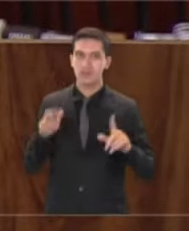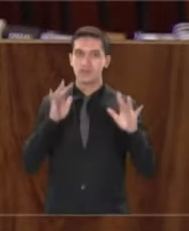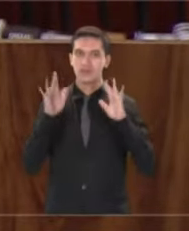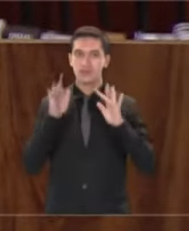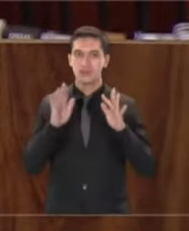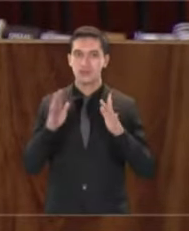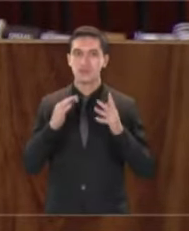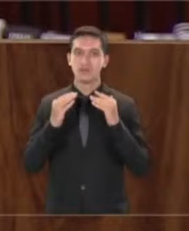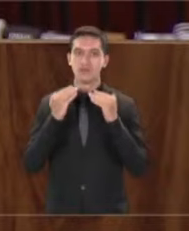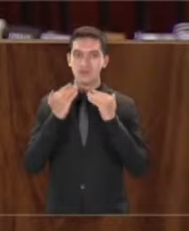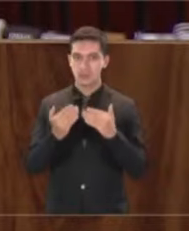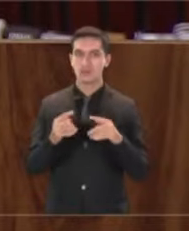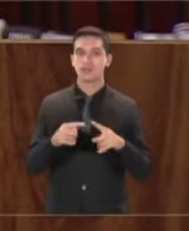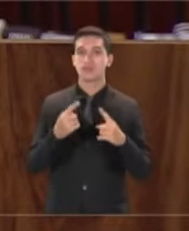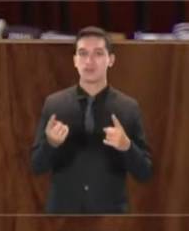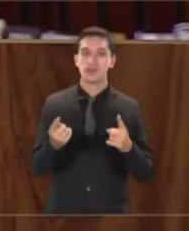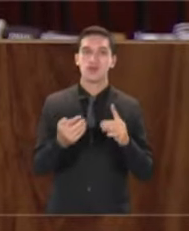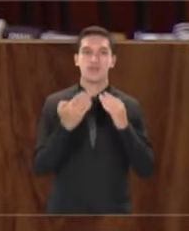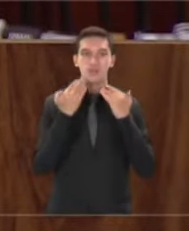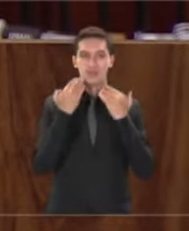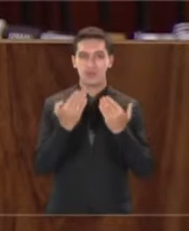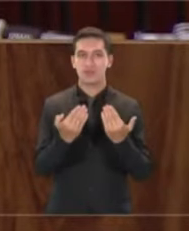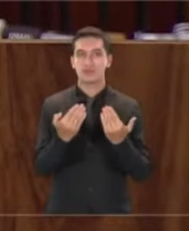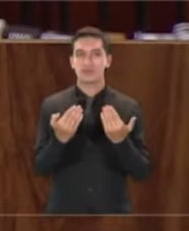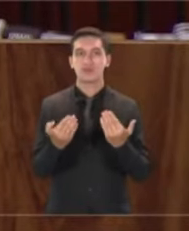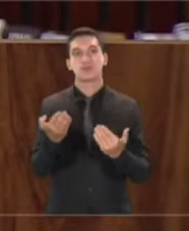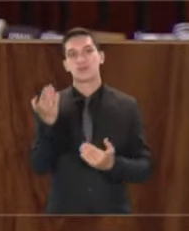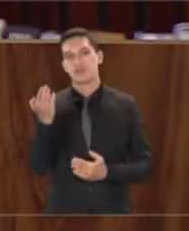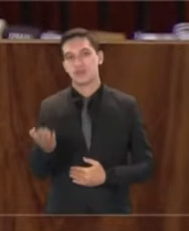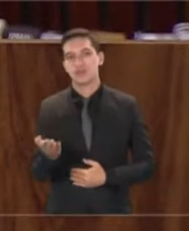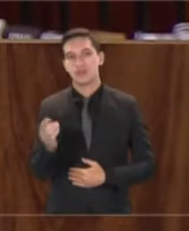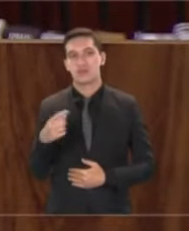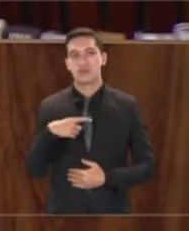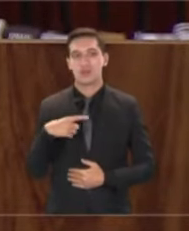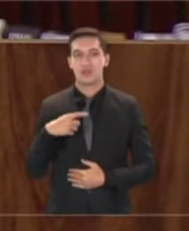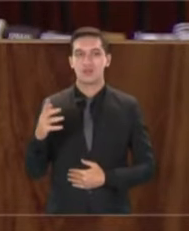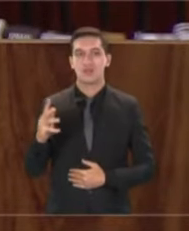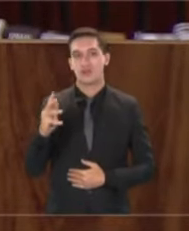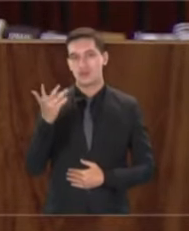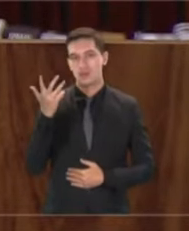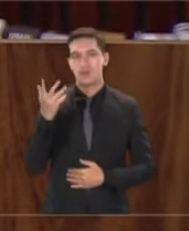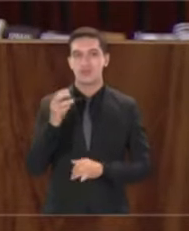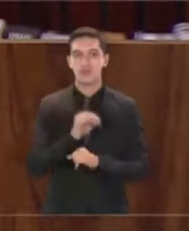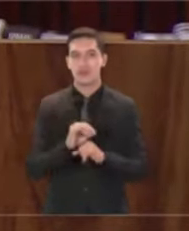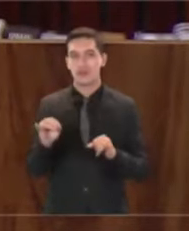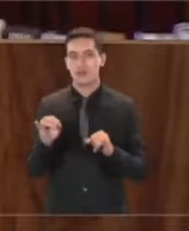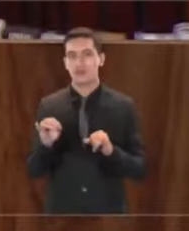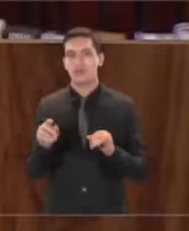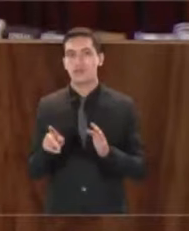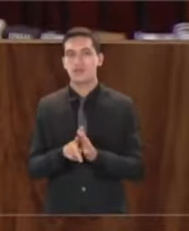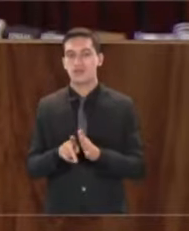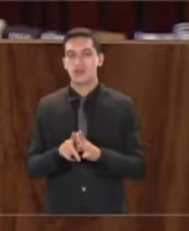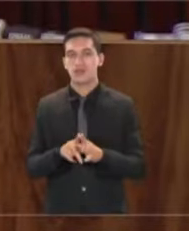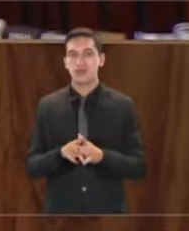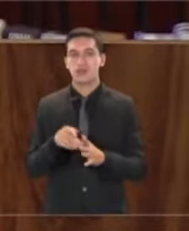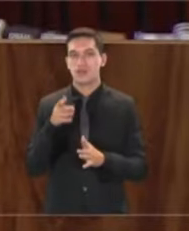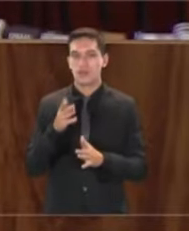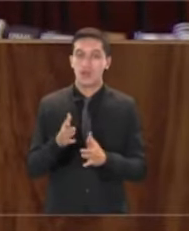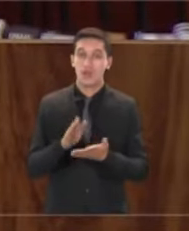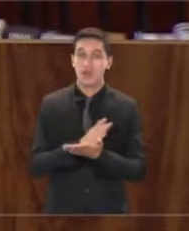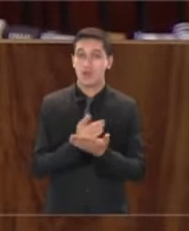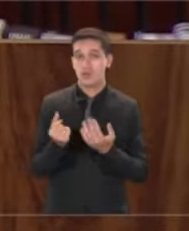ensejando a comprovação daquilo que está sendo afirmado para